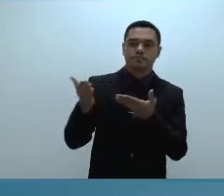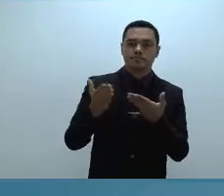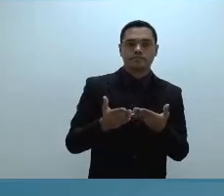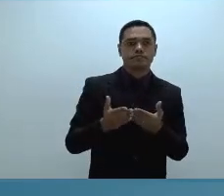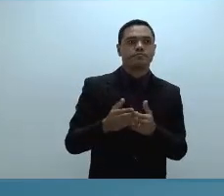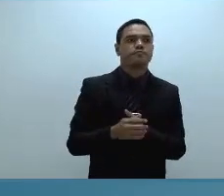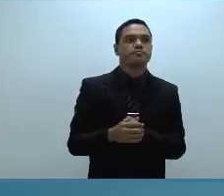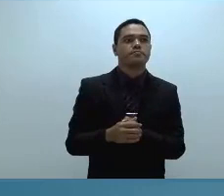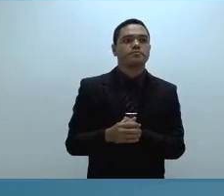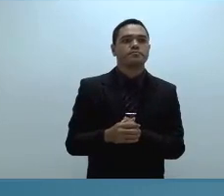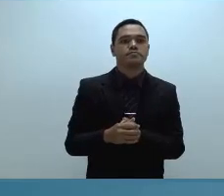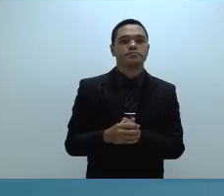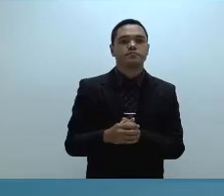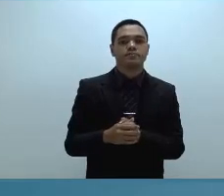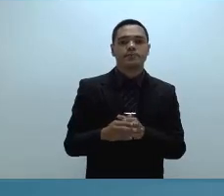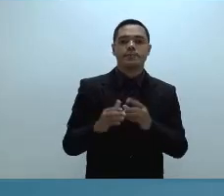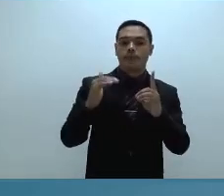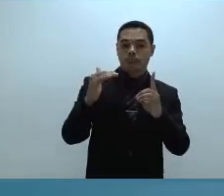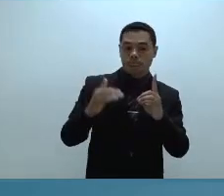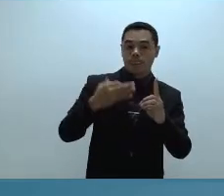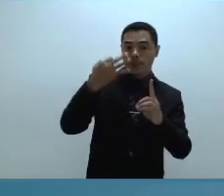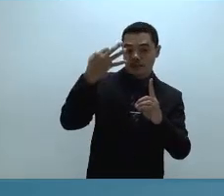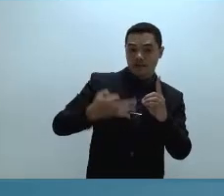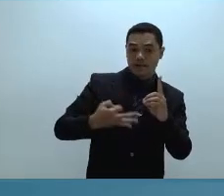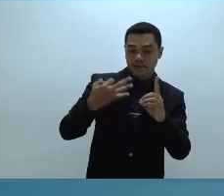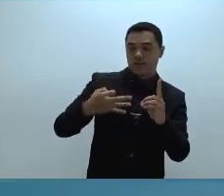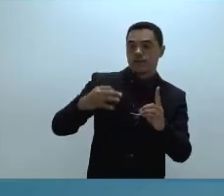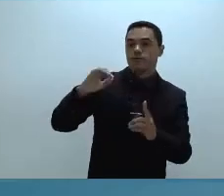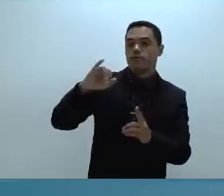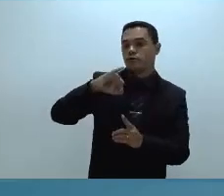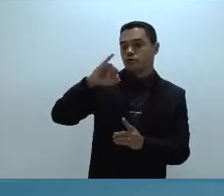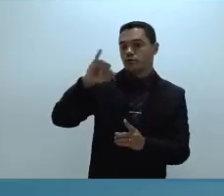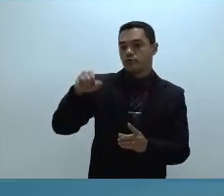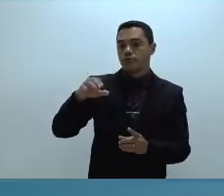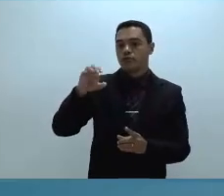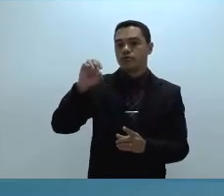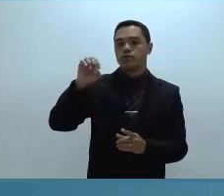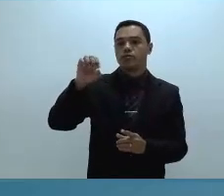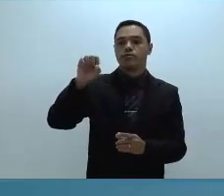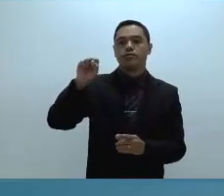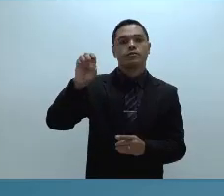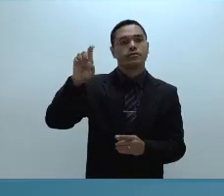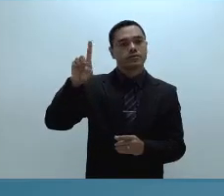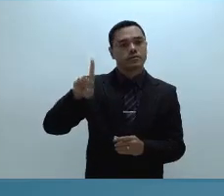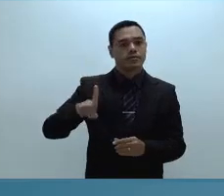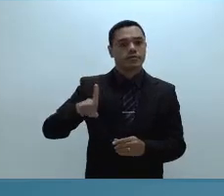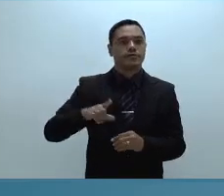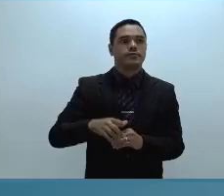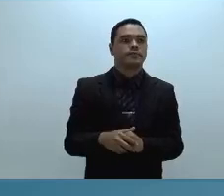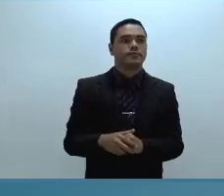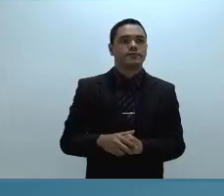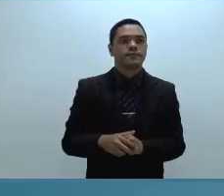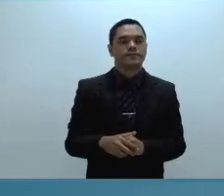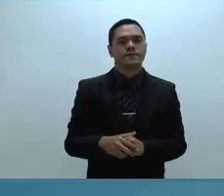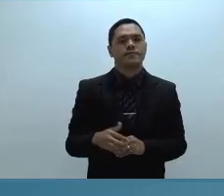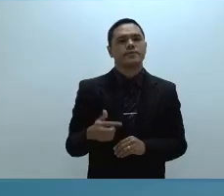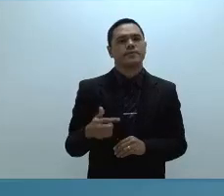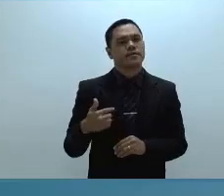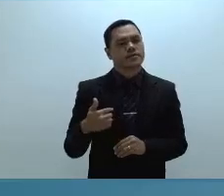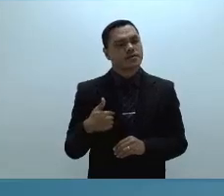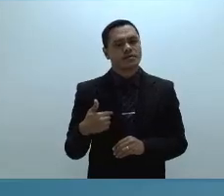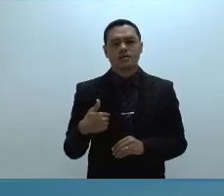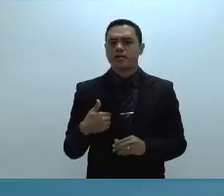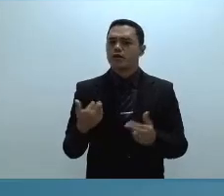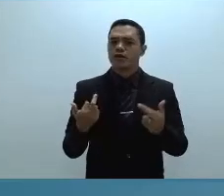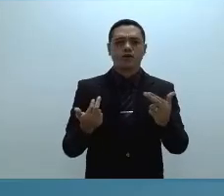Comissão, meu prezado desembargador José Popoli. É o seguinte, presidente, eu concordo inteiramente